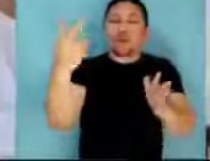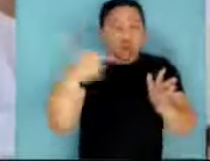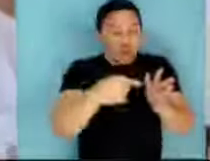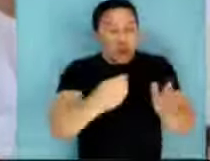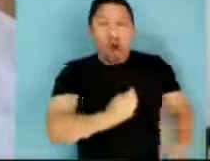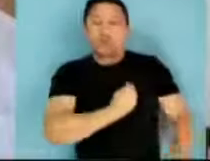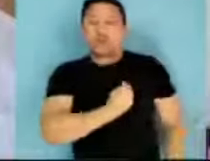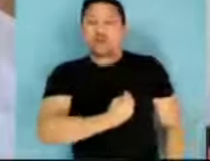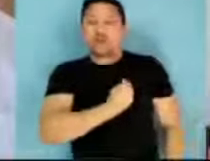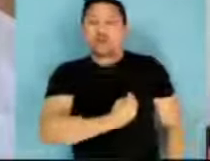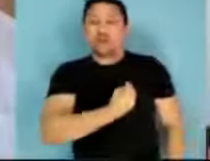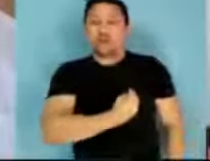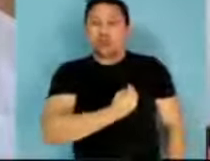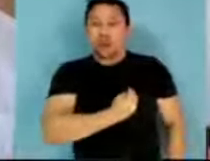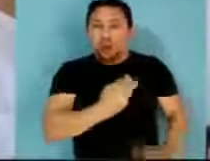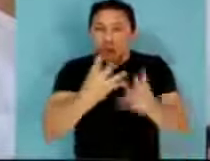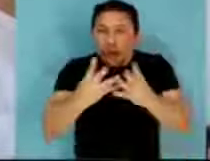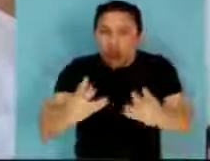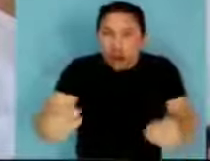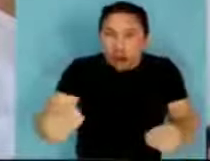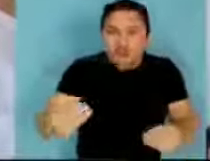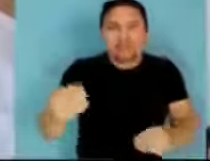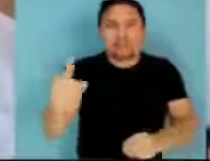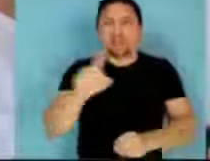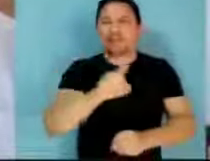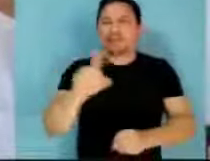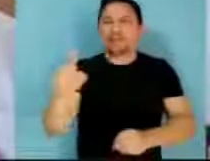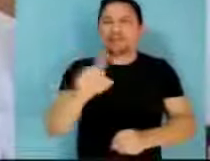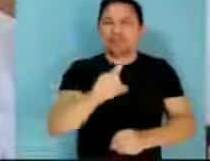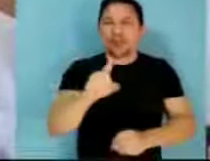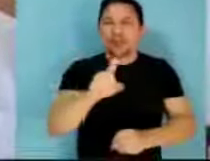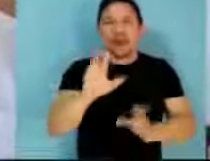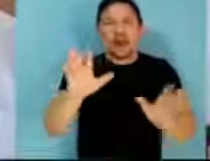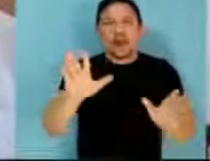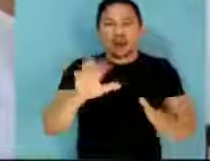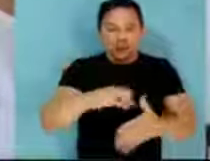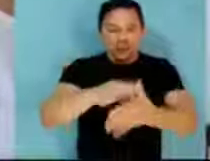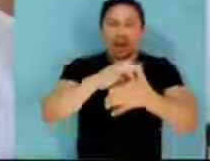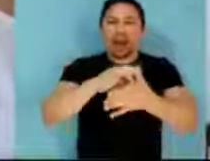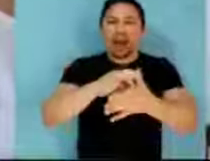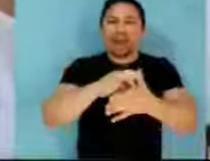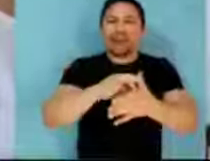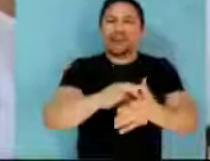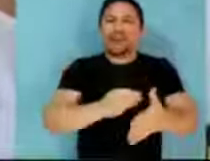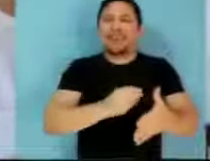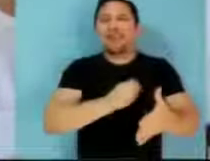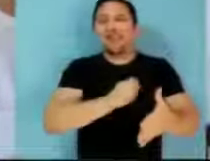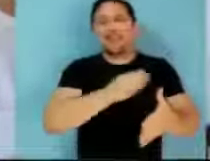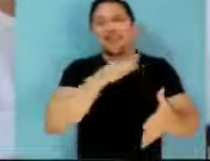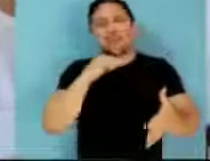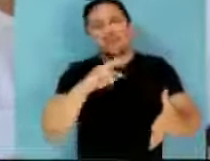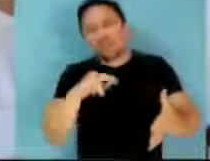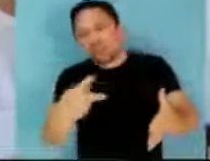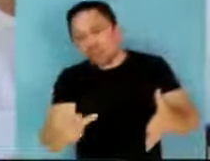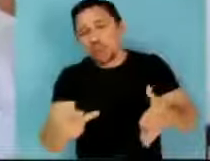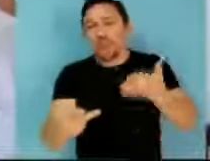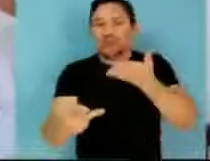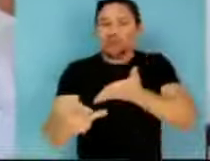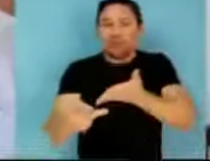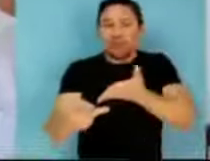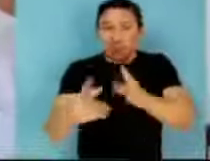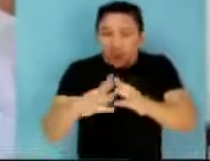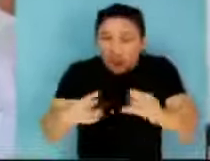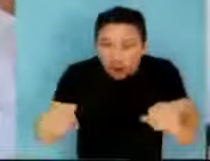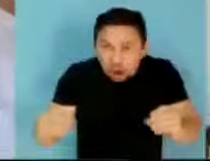valor. A vida que não acaba. Mesmo quando a vida material, corporal,